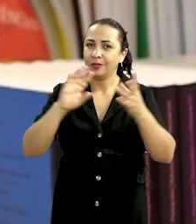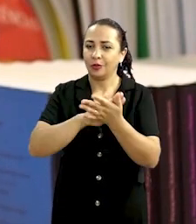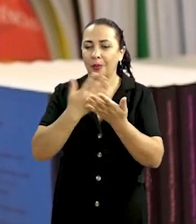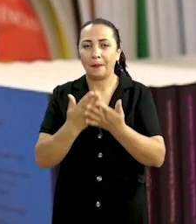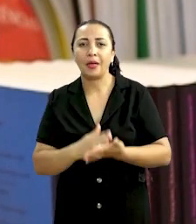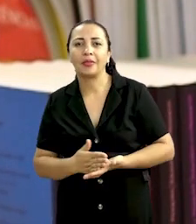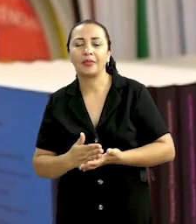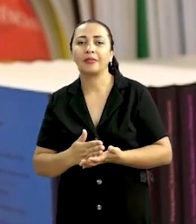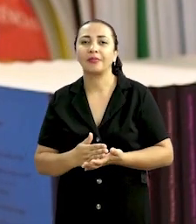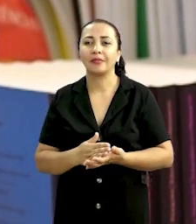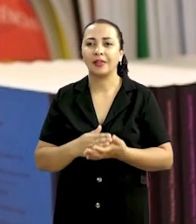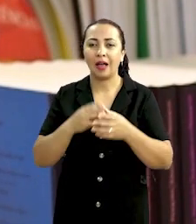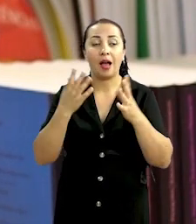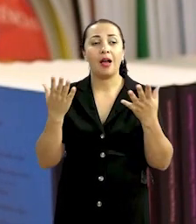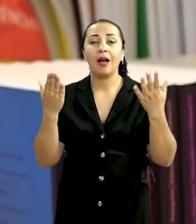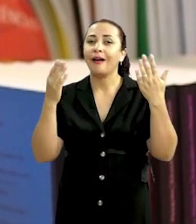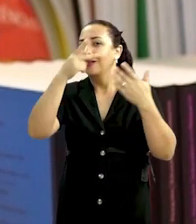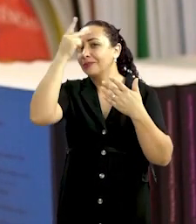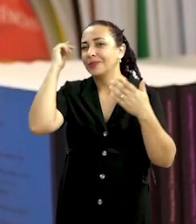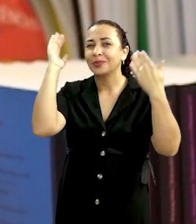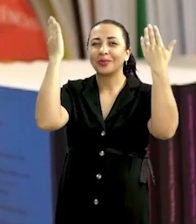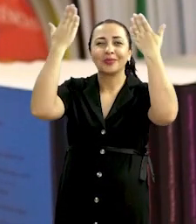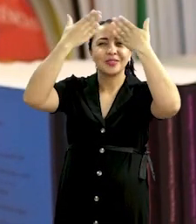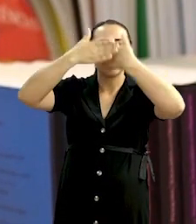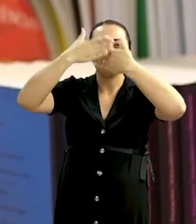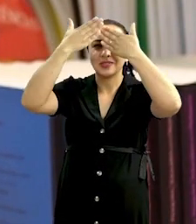numa visão de interpretação, são os